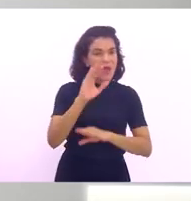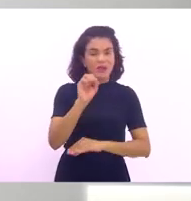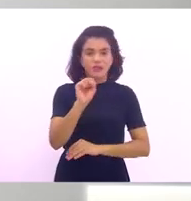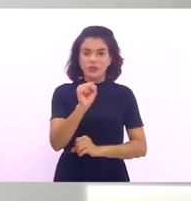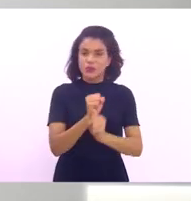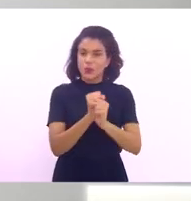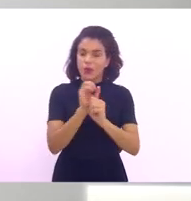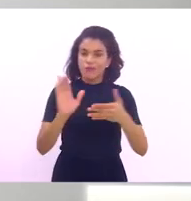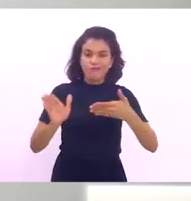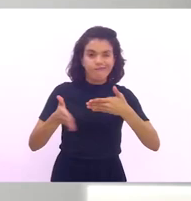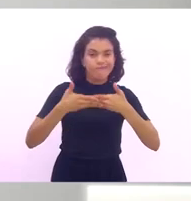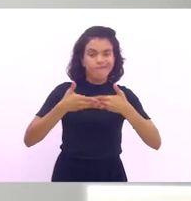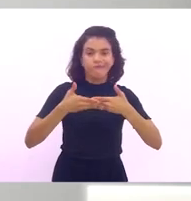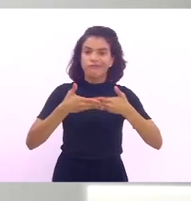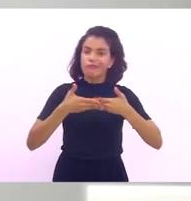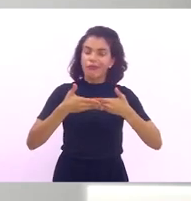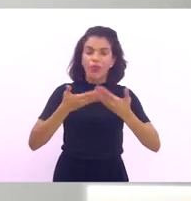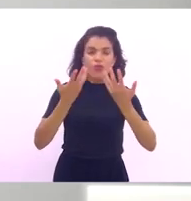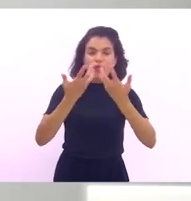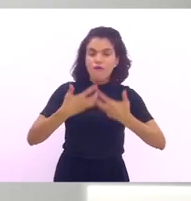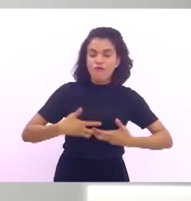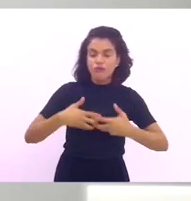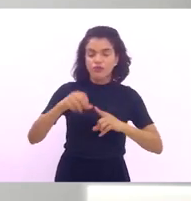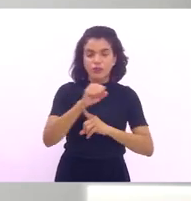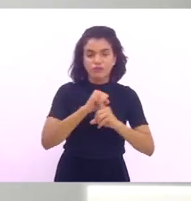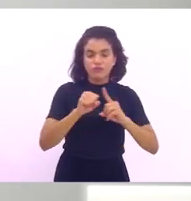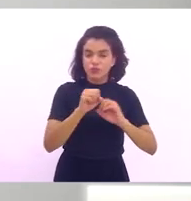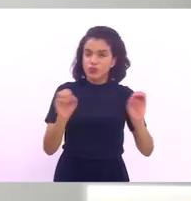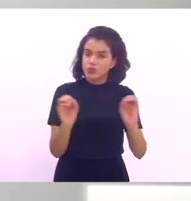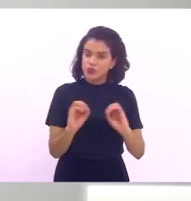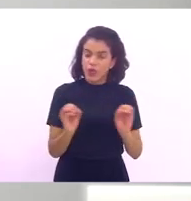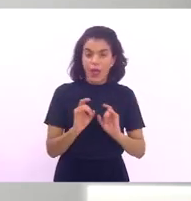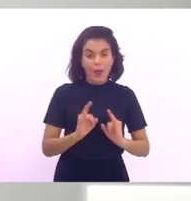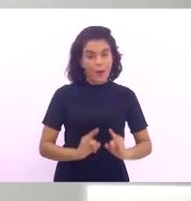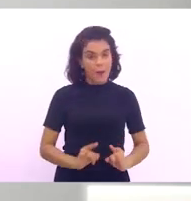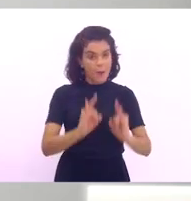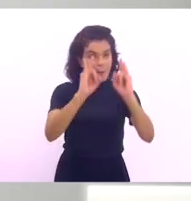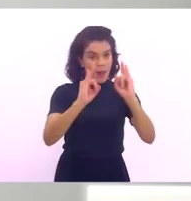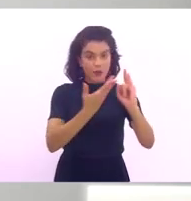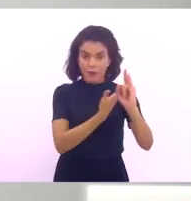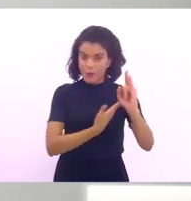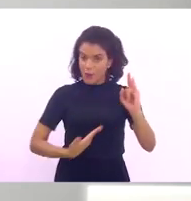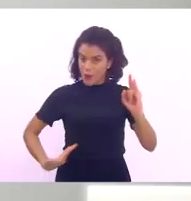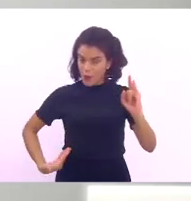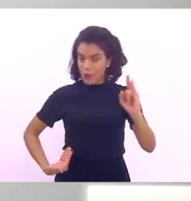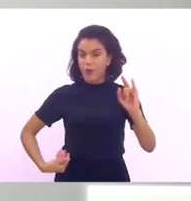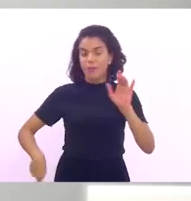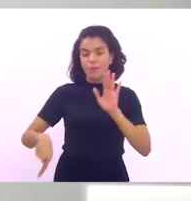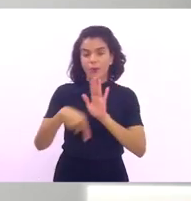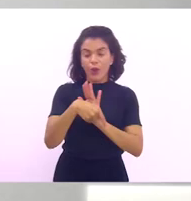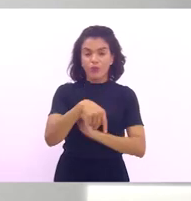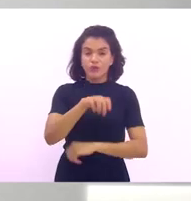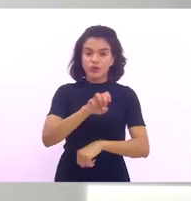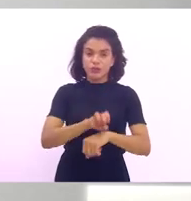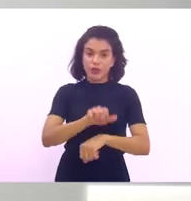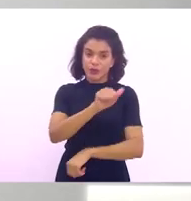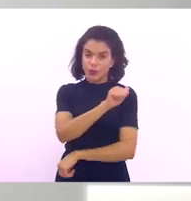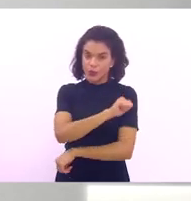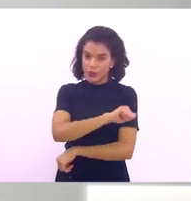fechado sem cumprir nenhuma função social esse Edifício é um prédio público de propriedade do Estado do Rio de Janeiro